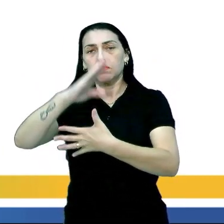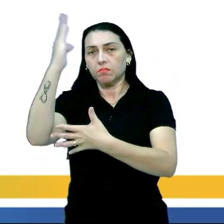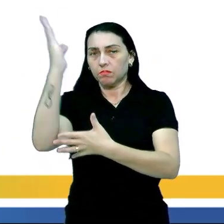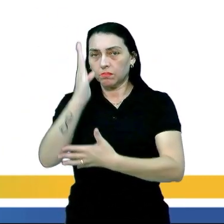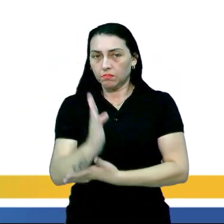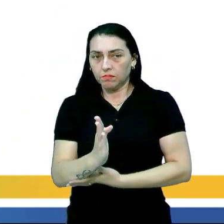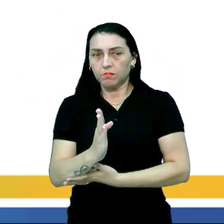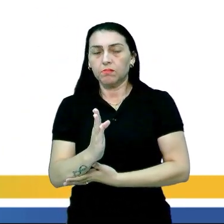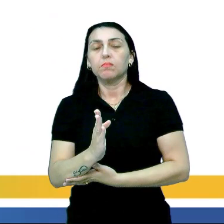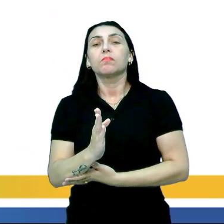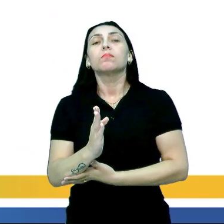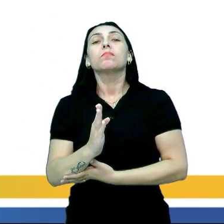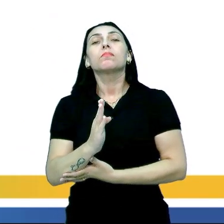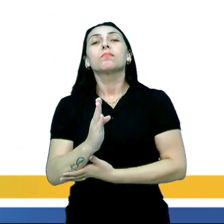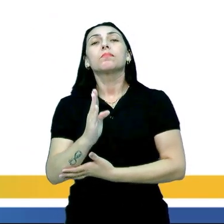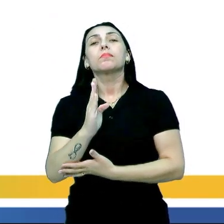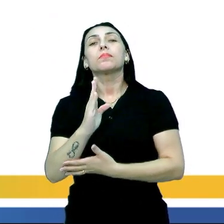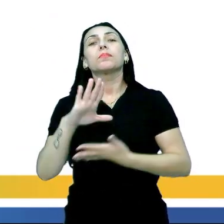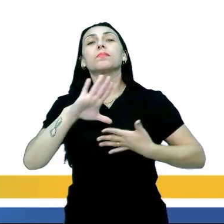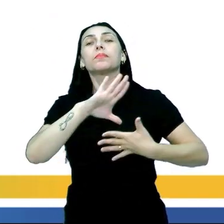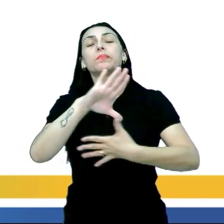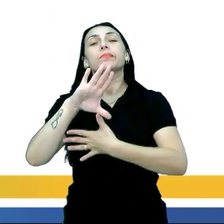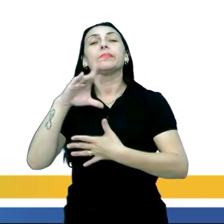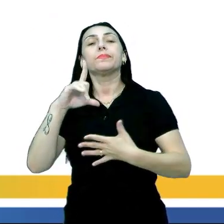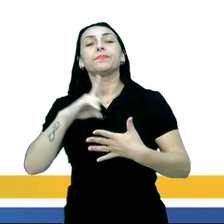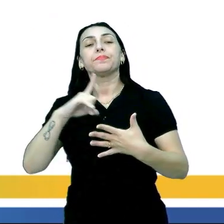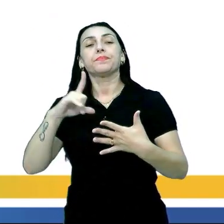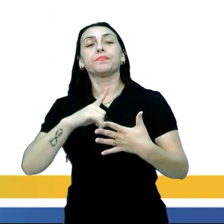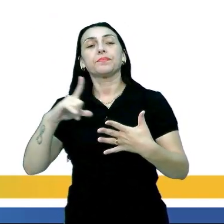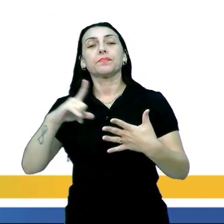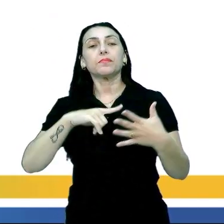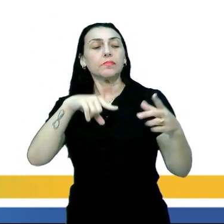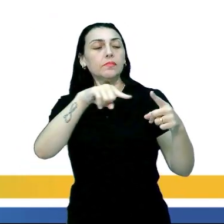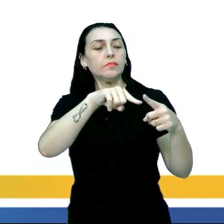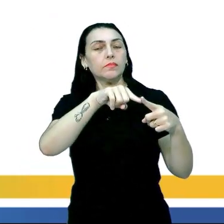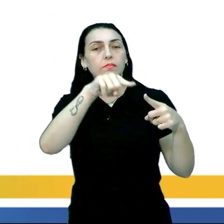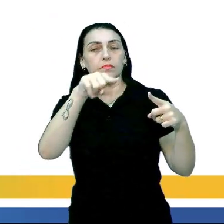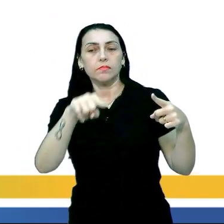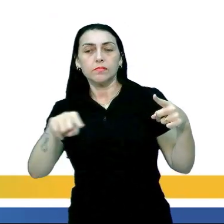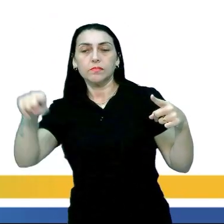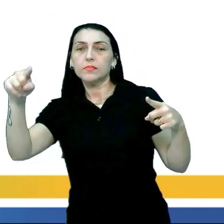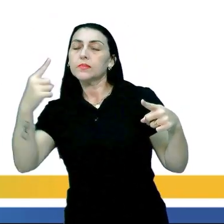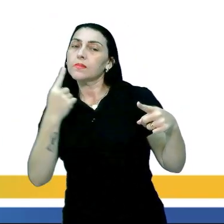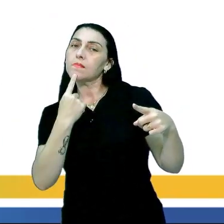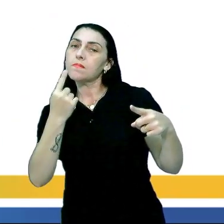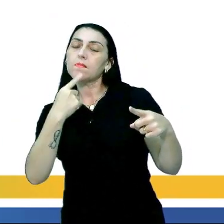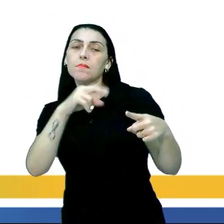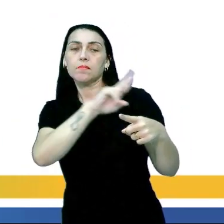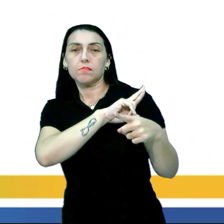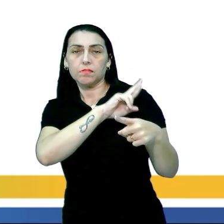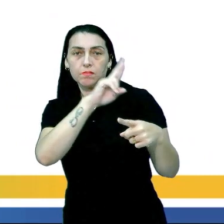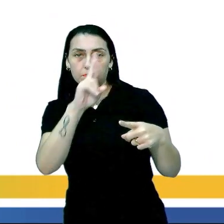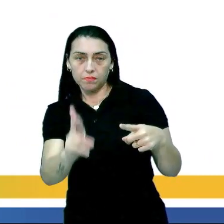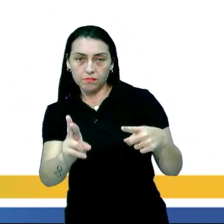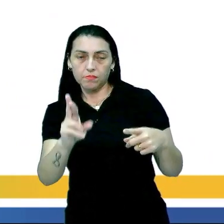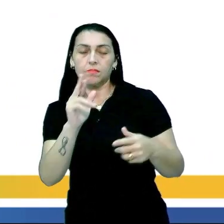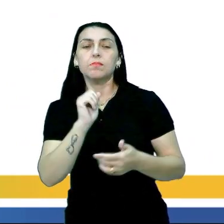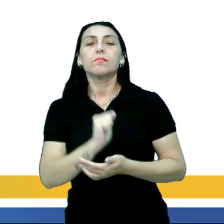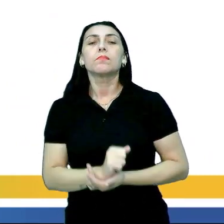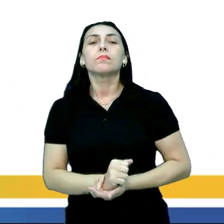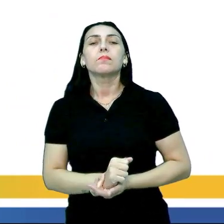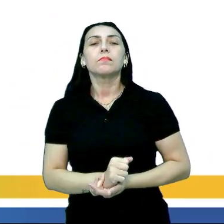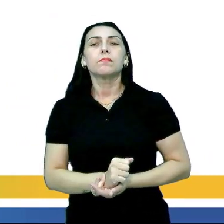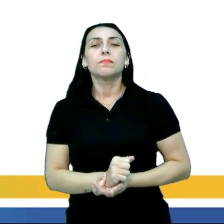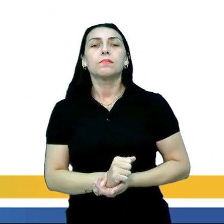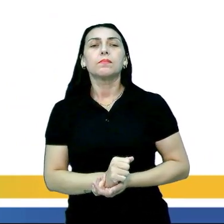Brasil e esse mapa do Brasil, ele tem uma faixa representada aí pela cor vermelha, e